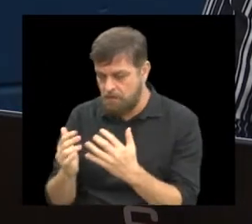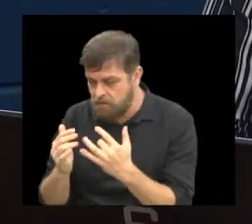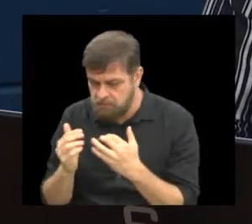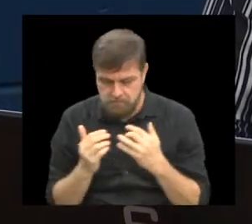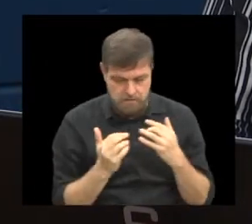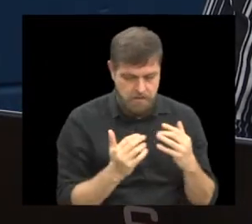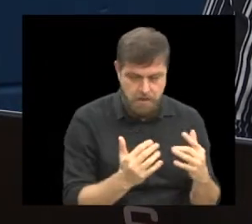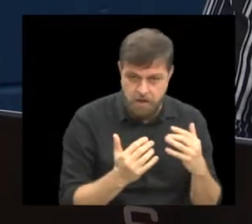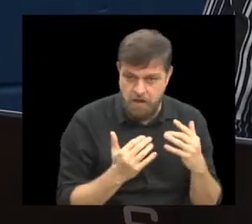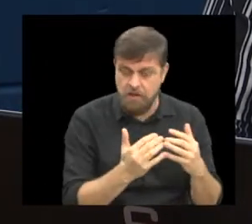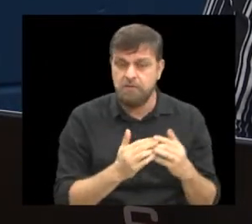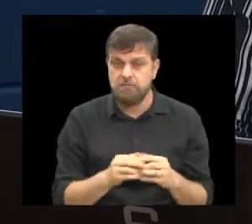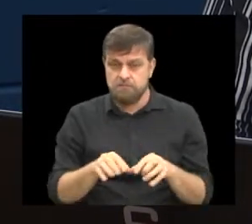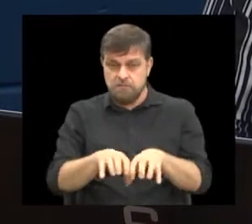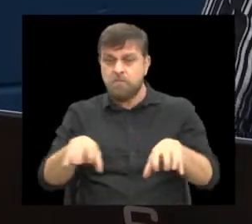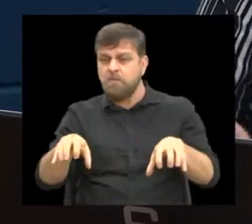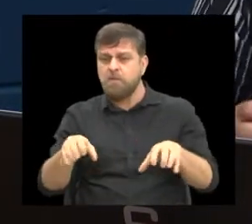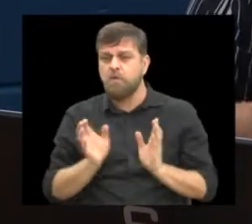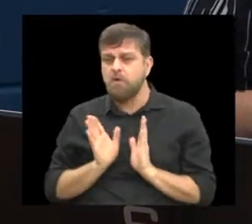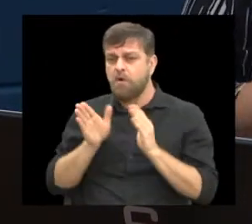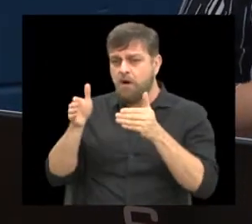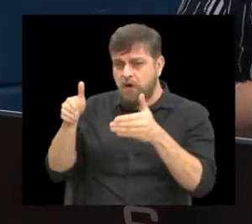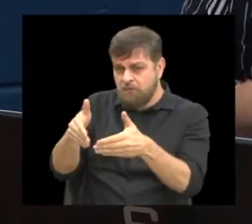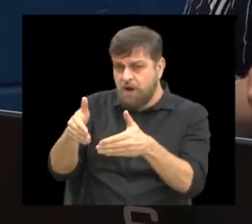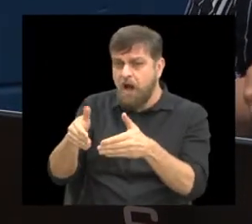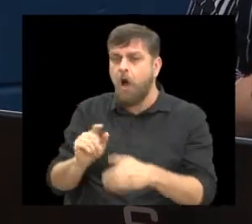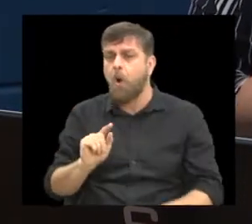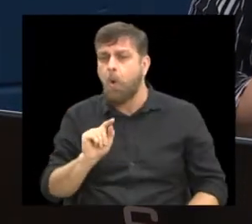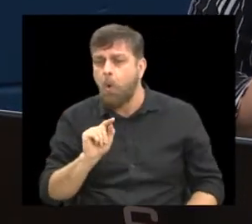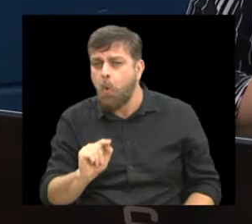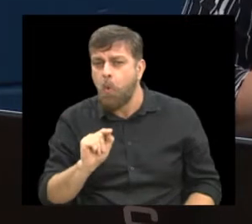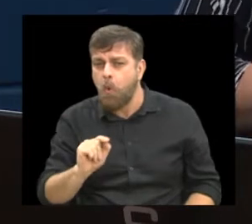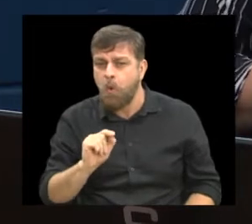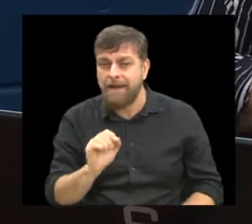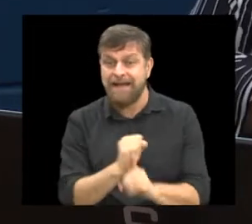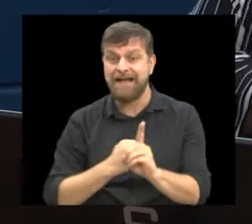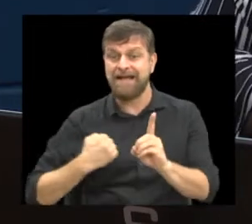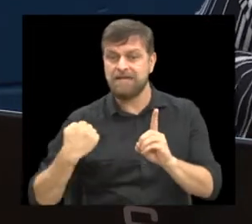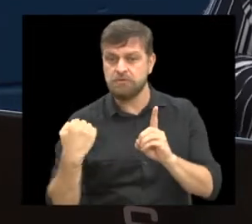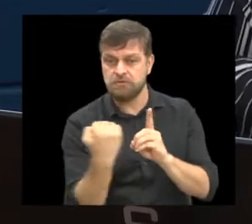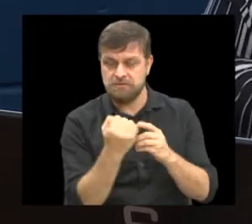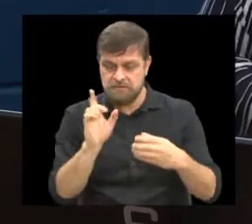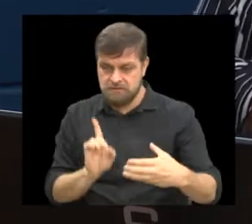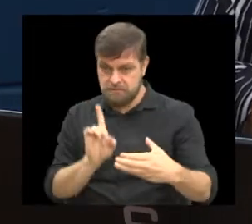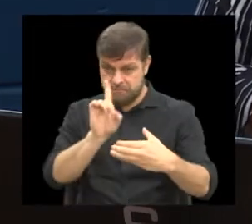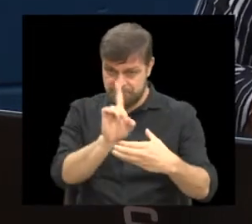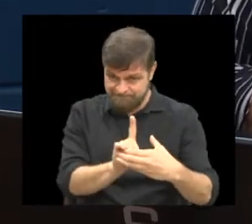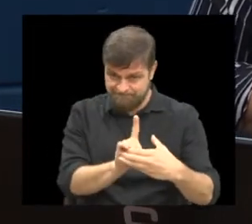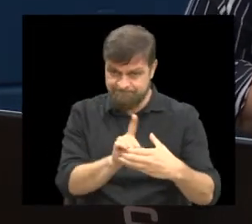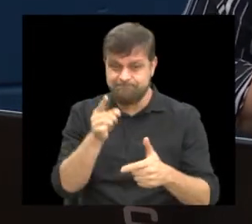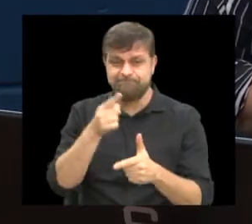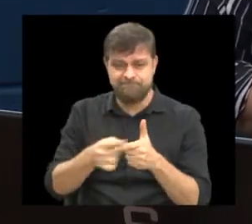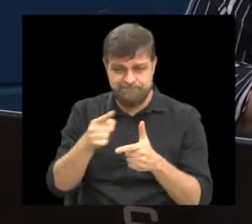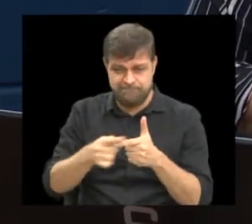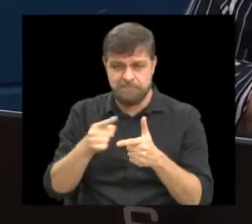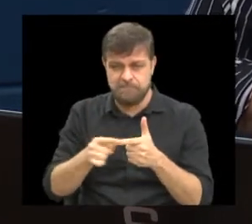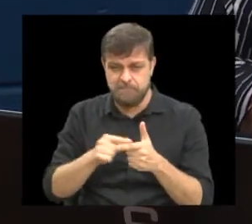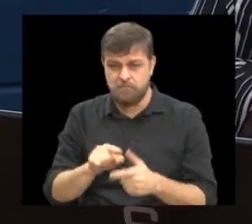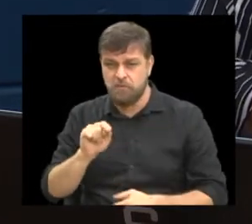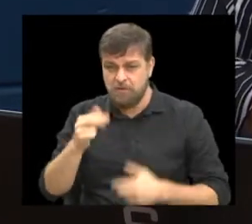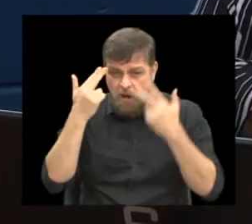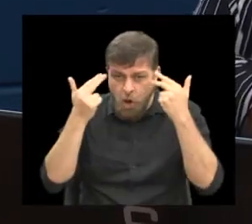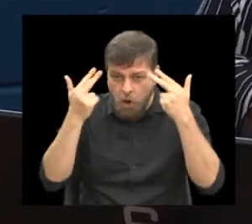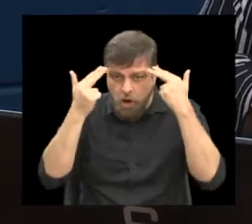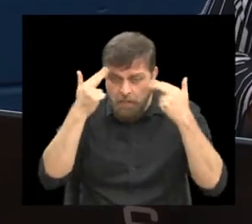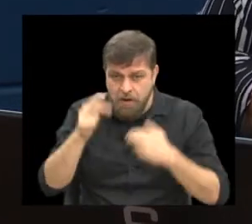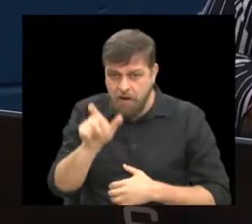foram bem focados na situação de socialização. Então, normalmente, o que caracteriza